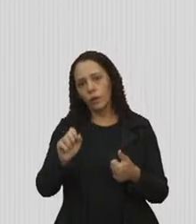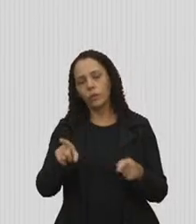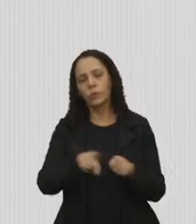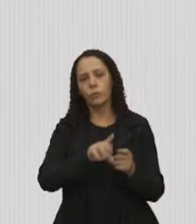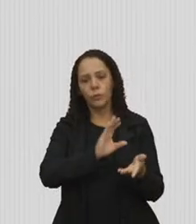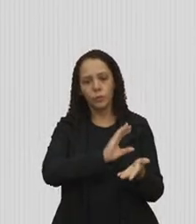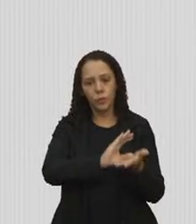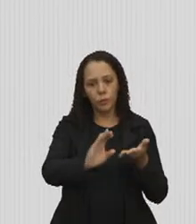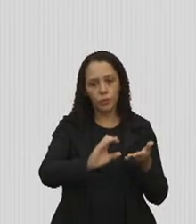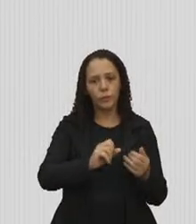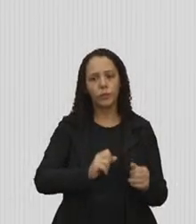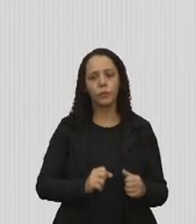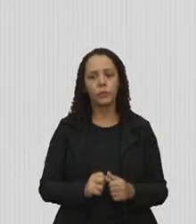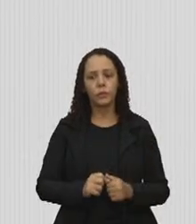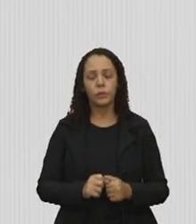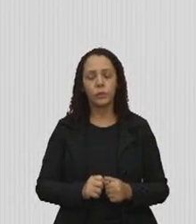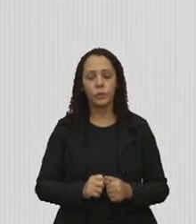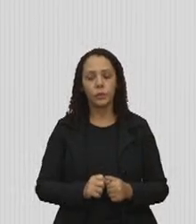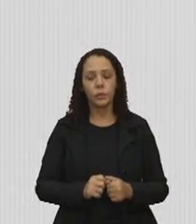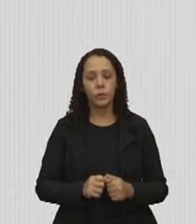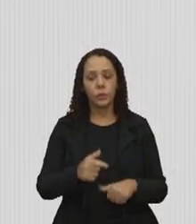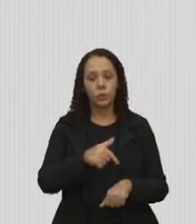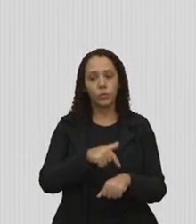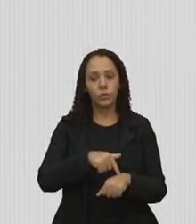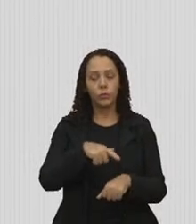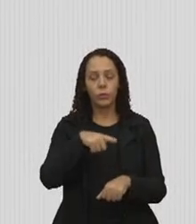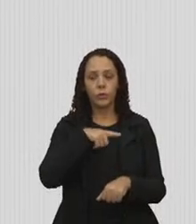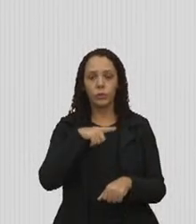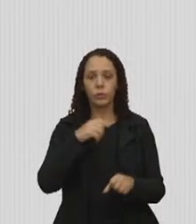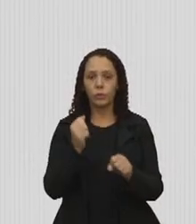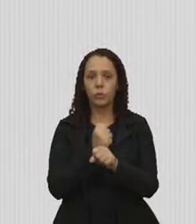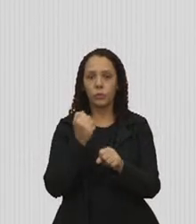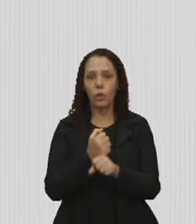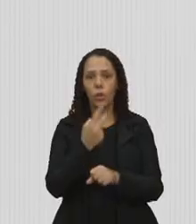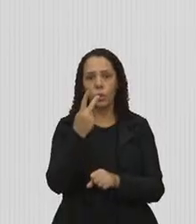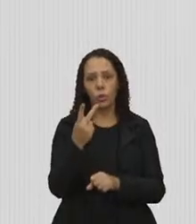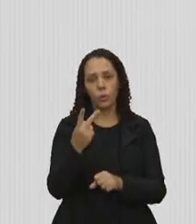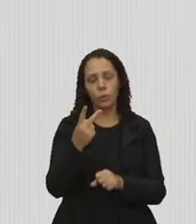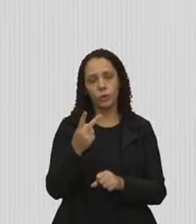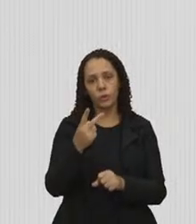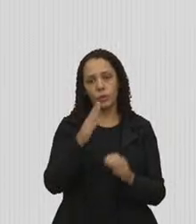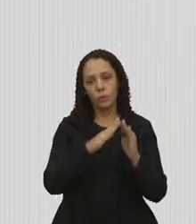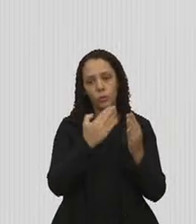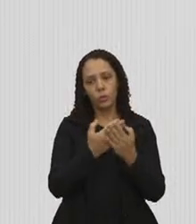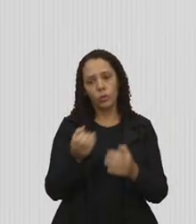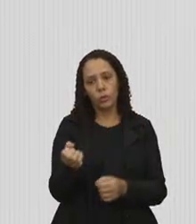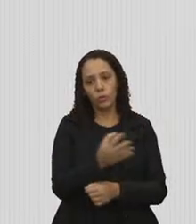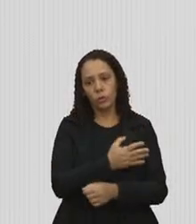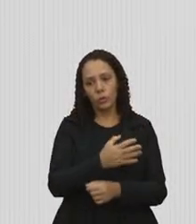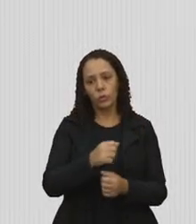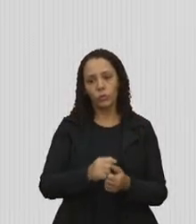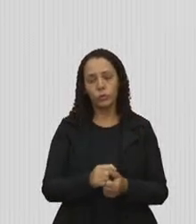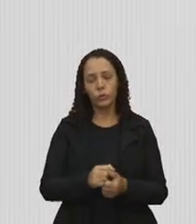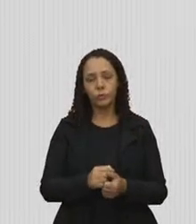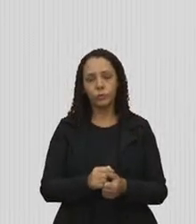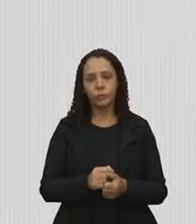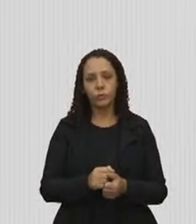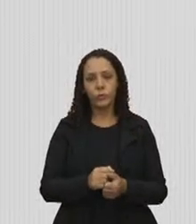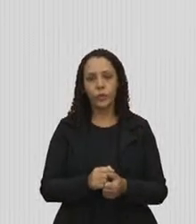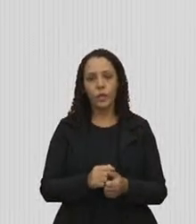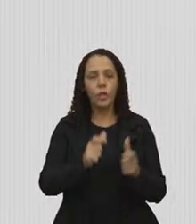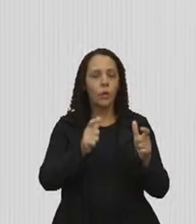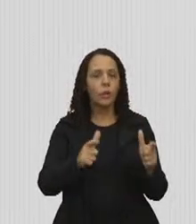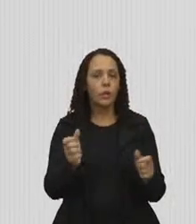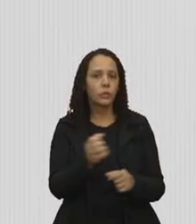parlamentar também. E, no momento, a gente está conseguindo construir 2 prédios novos no campus, que é o restaurante estudantil